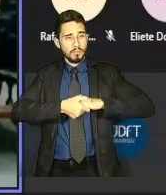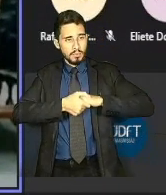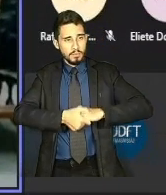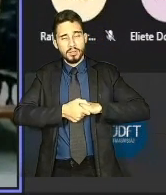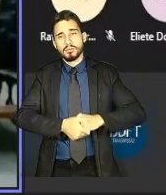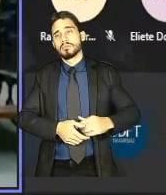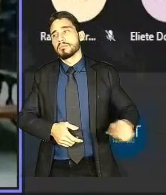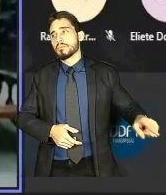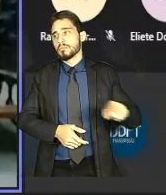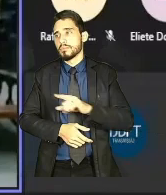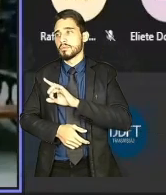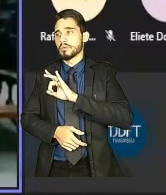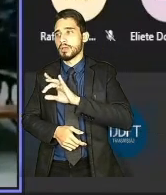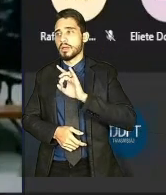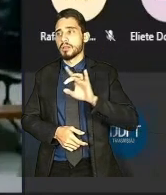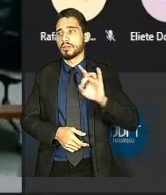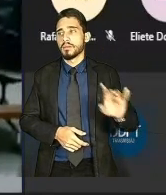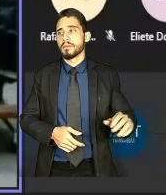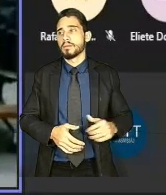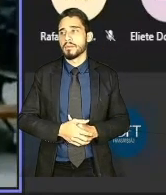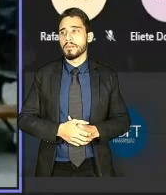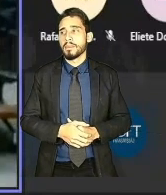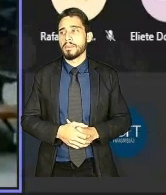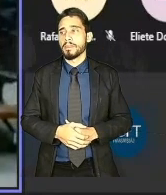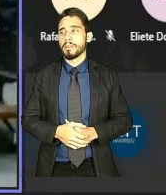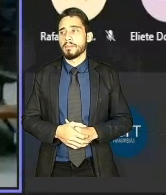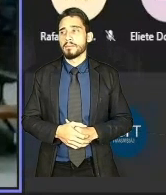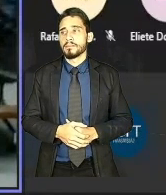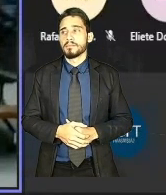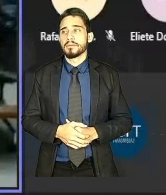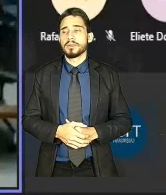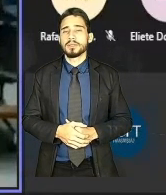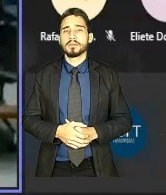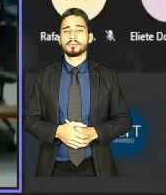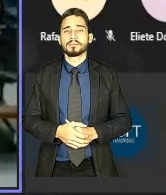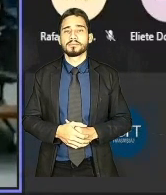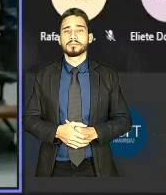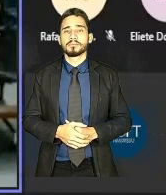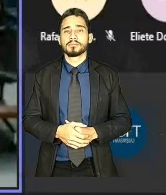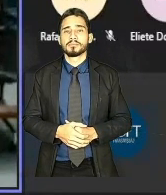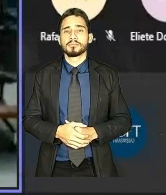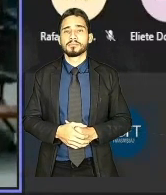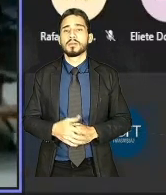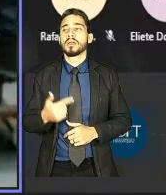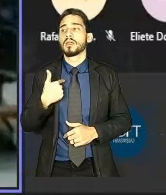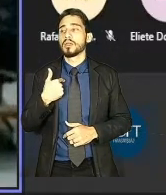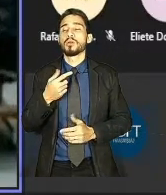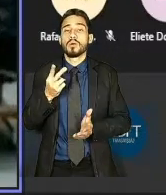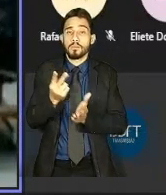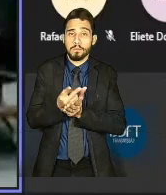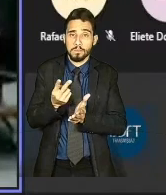cumprimento, presidente, o ilustre advogado. Eu não vou ler o voto, presidente, porque adianto logo que eu estou